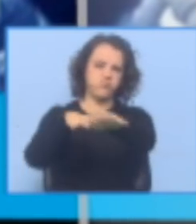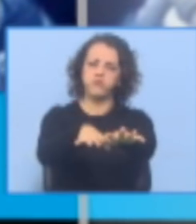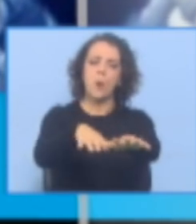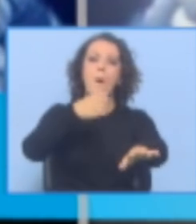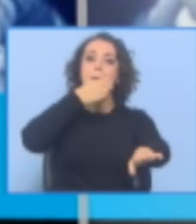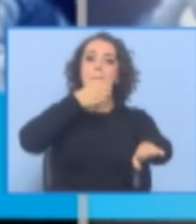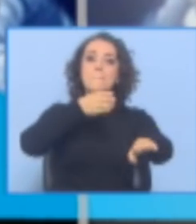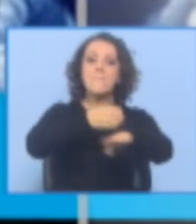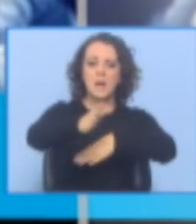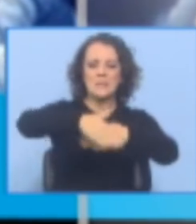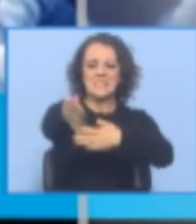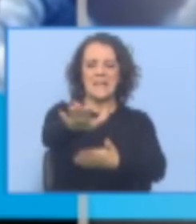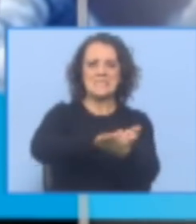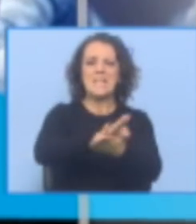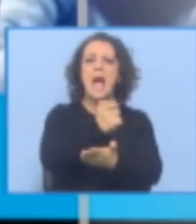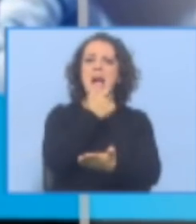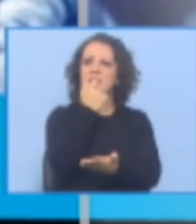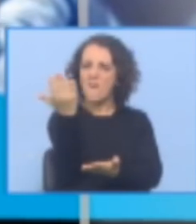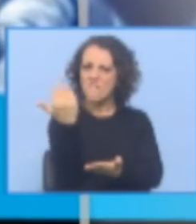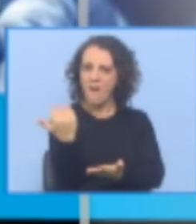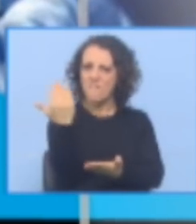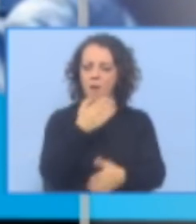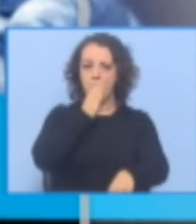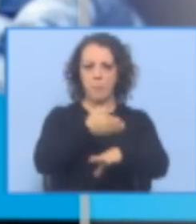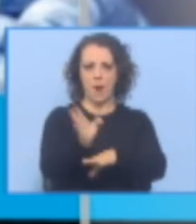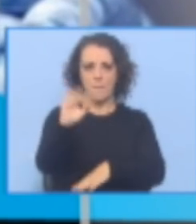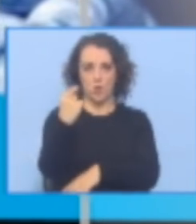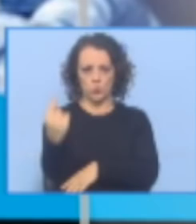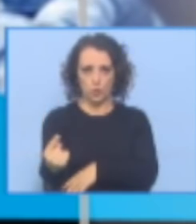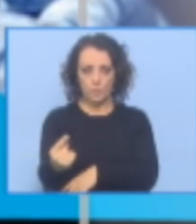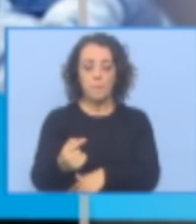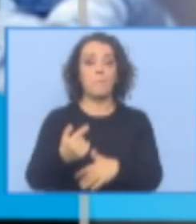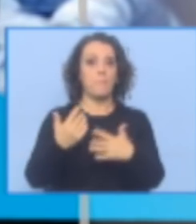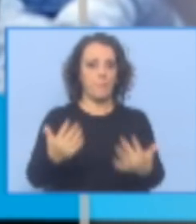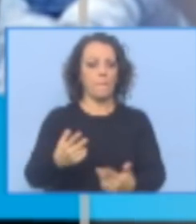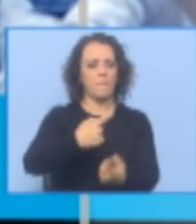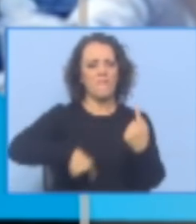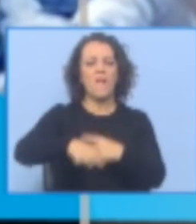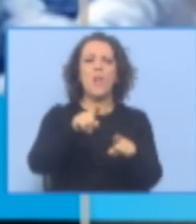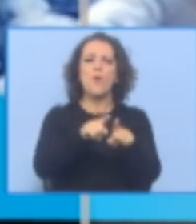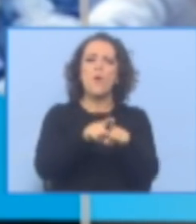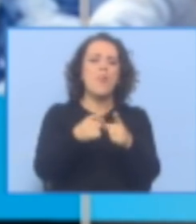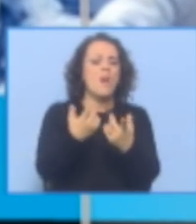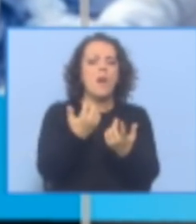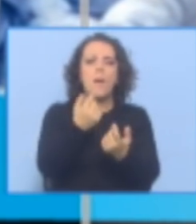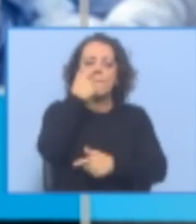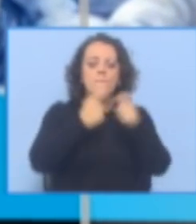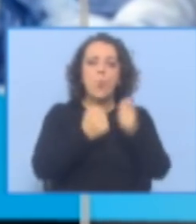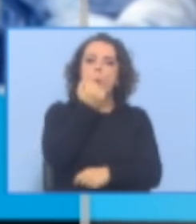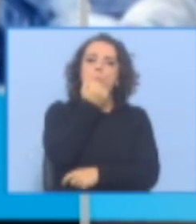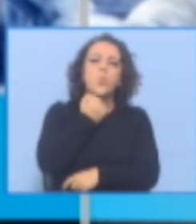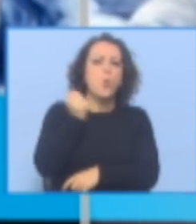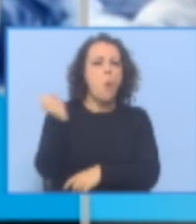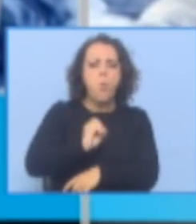enquanto não chegasse o outro. Há, portanto, aqui um descontentamento sobre várias questões que,